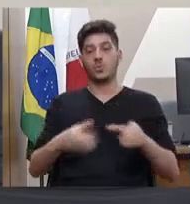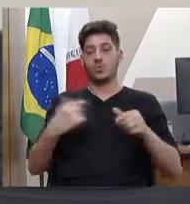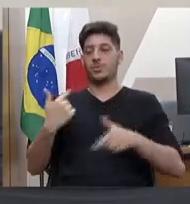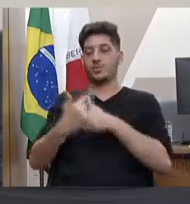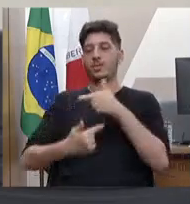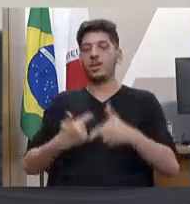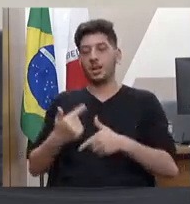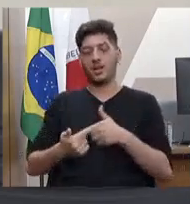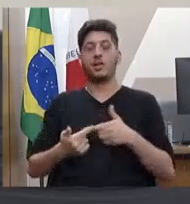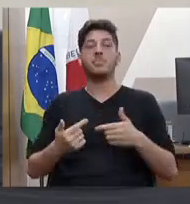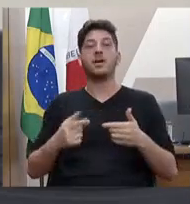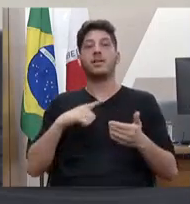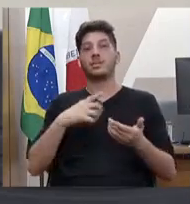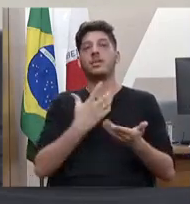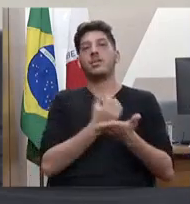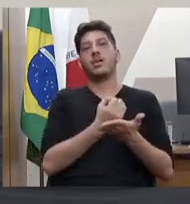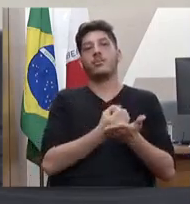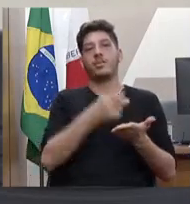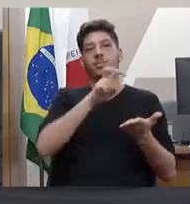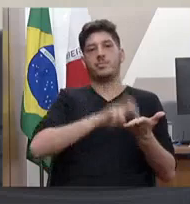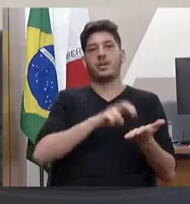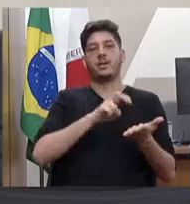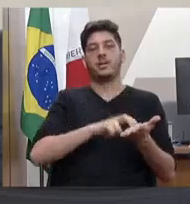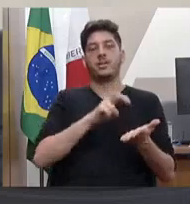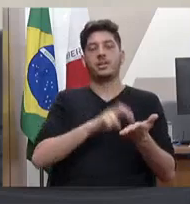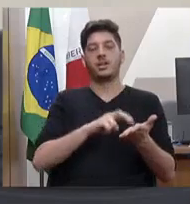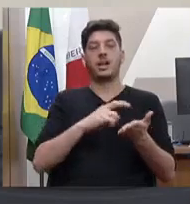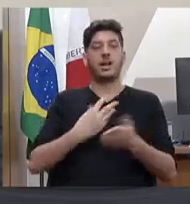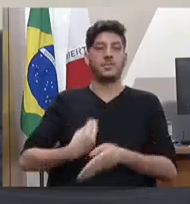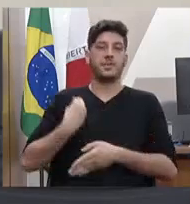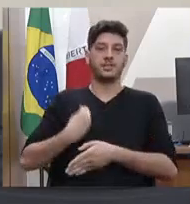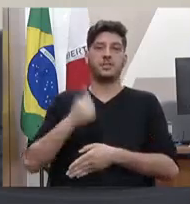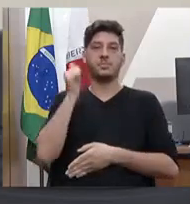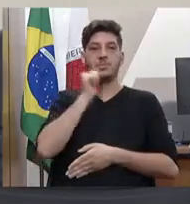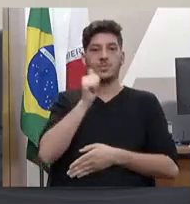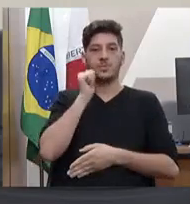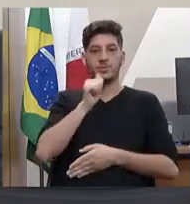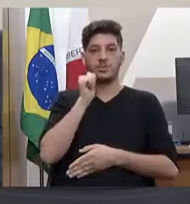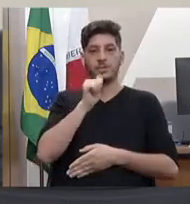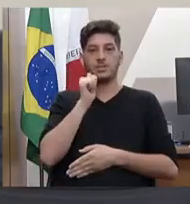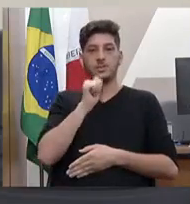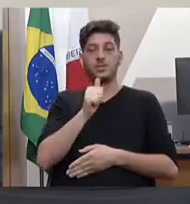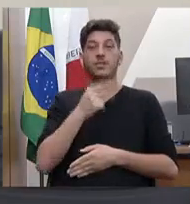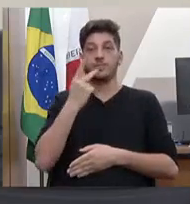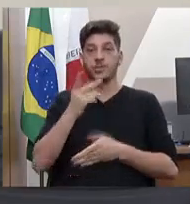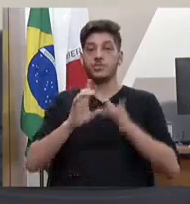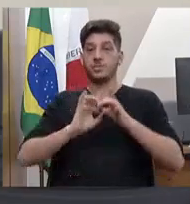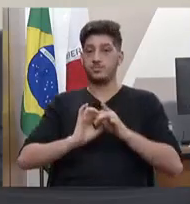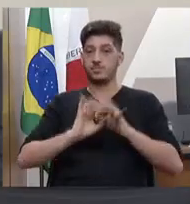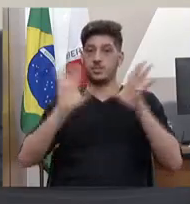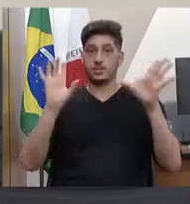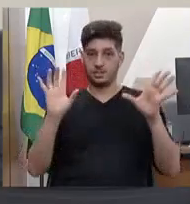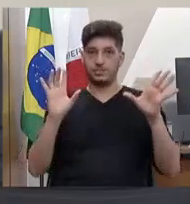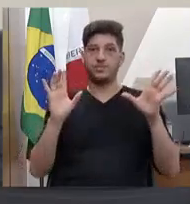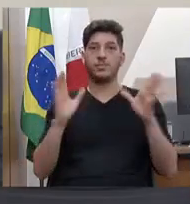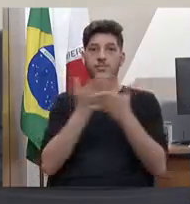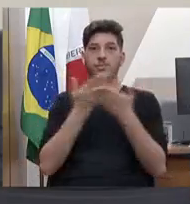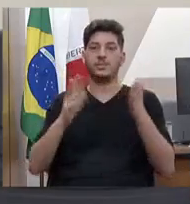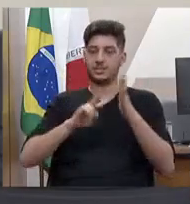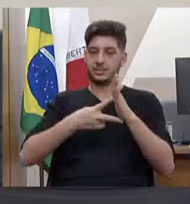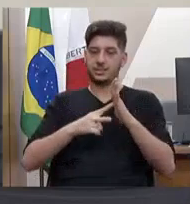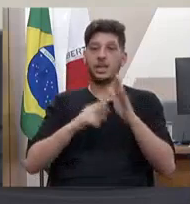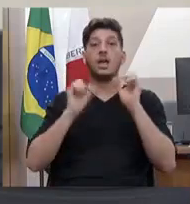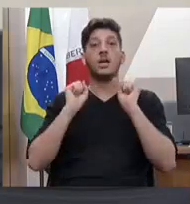responder a parte da manhã a companheira aqui da rua aqui ele tá à disposição O Sindicatos